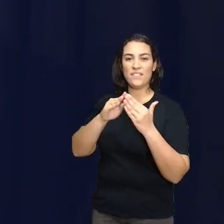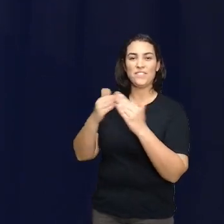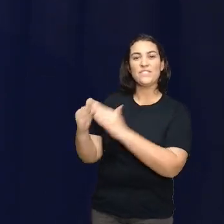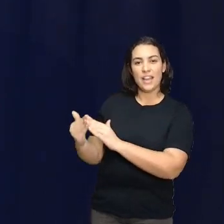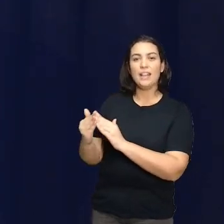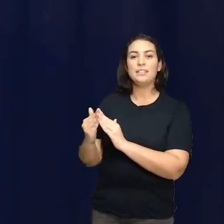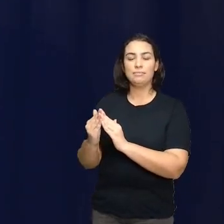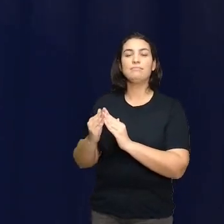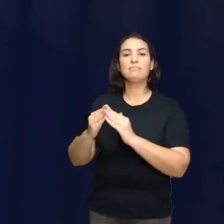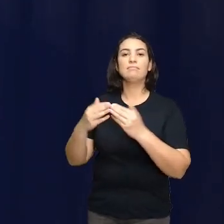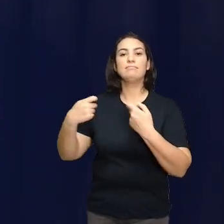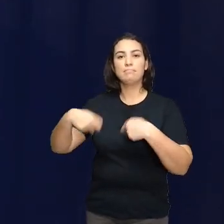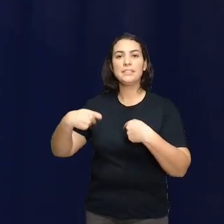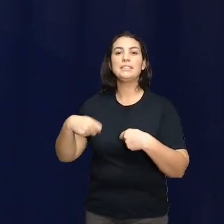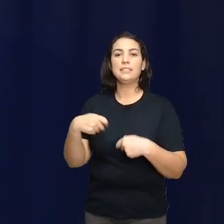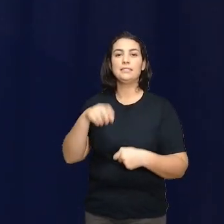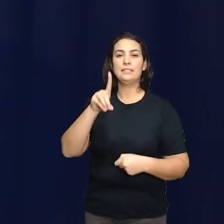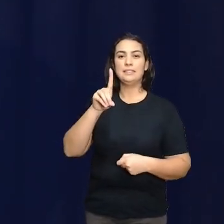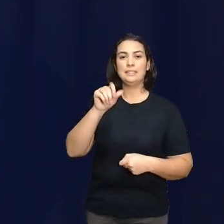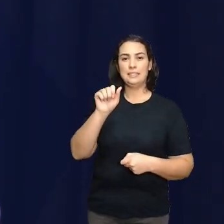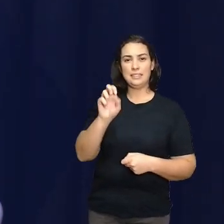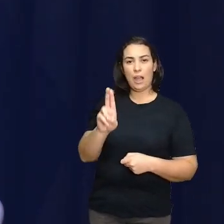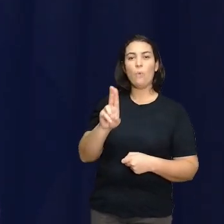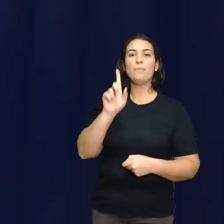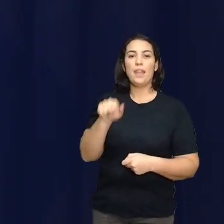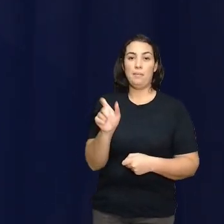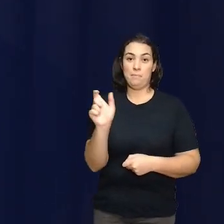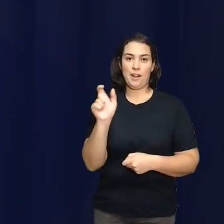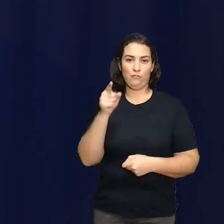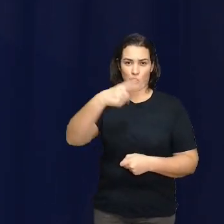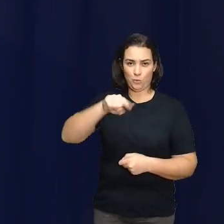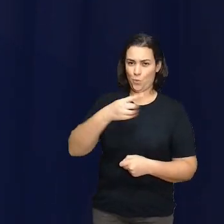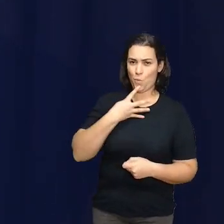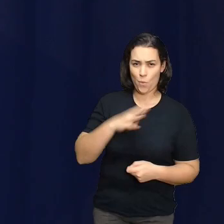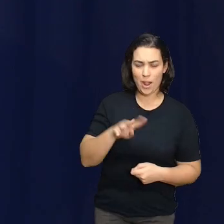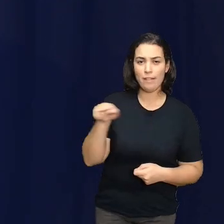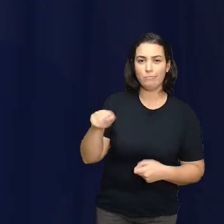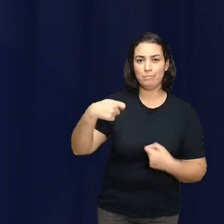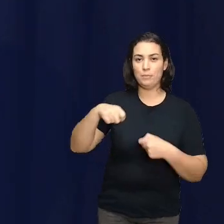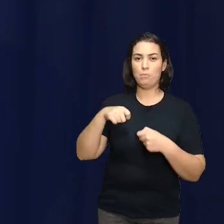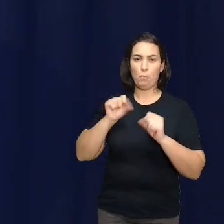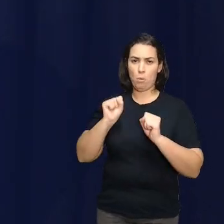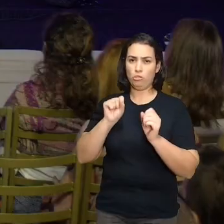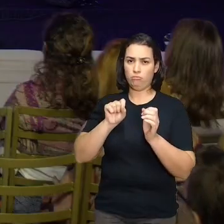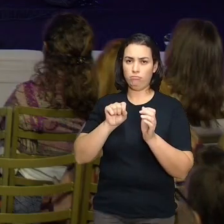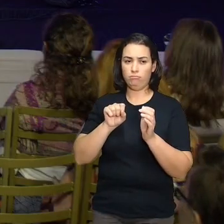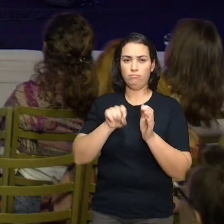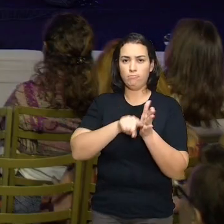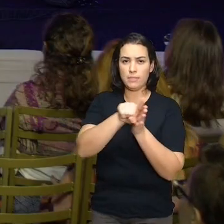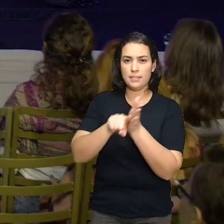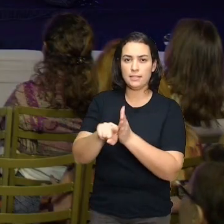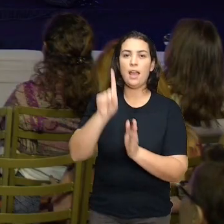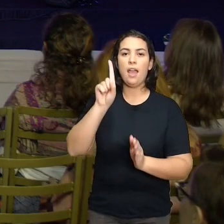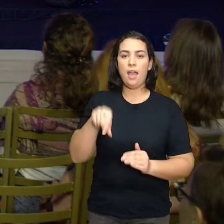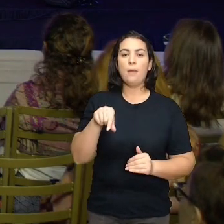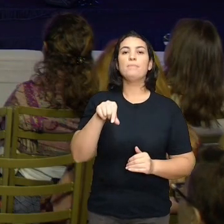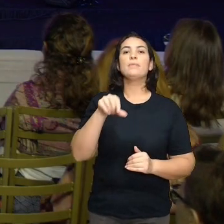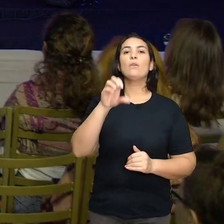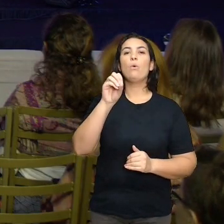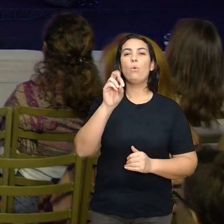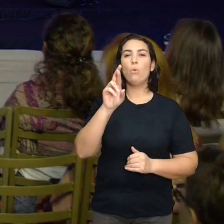DAO, para quem não sabe, mais um termo aí para anotar e ir atrás, Organização